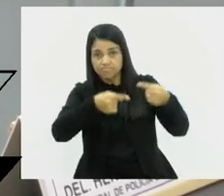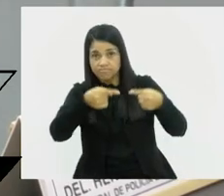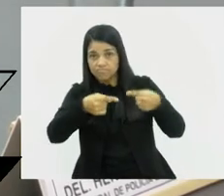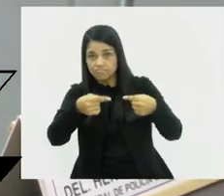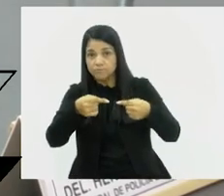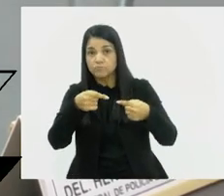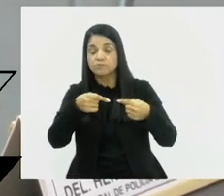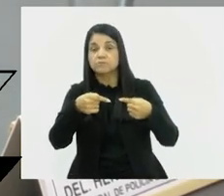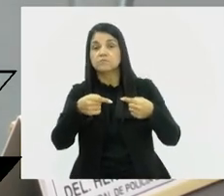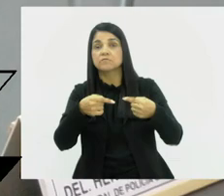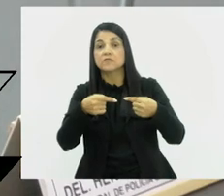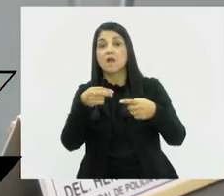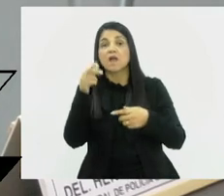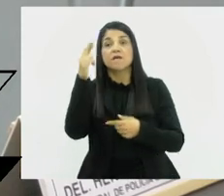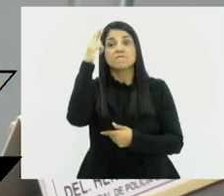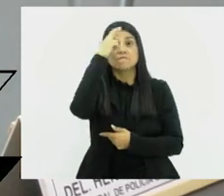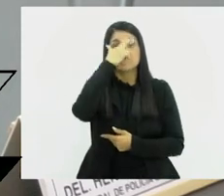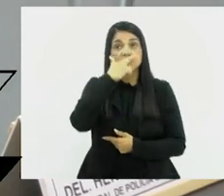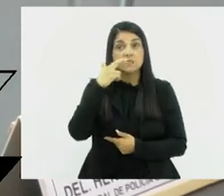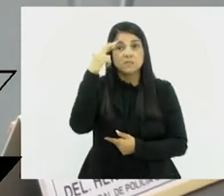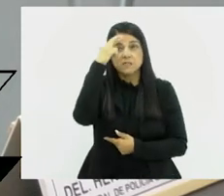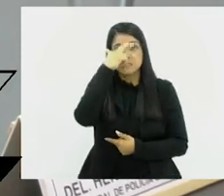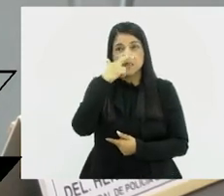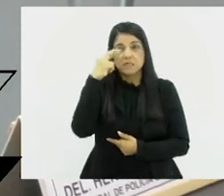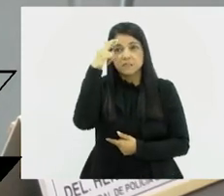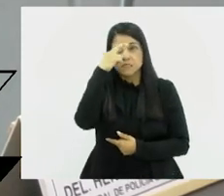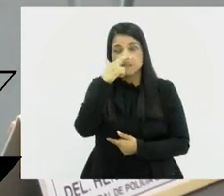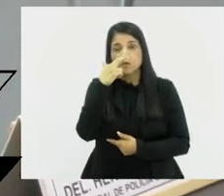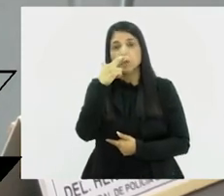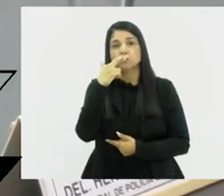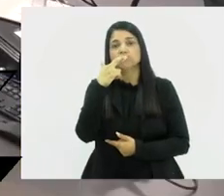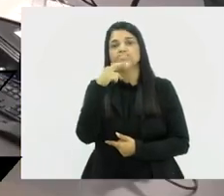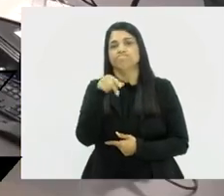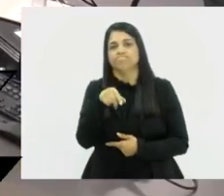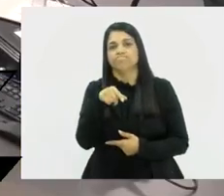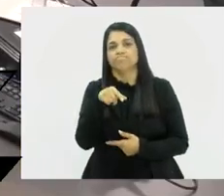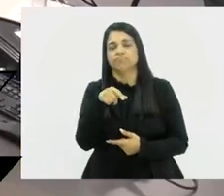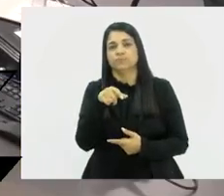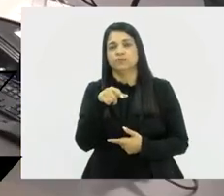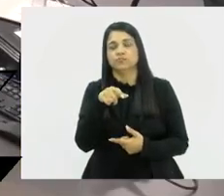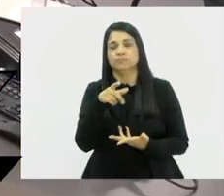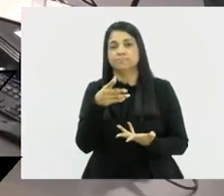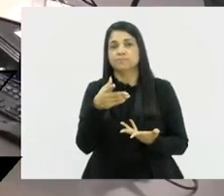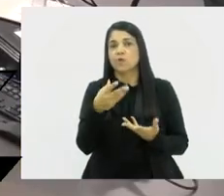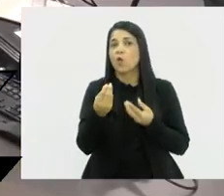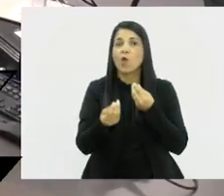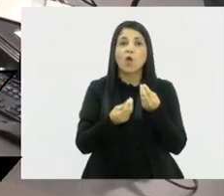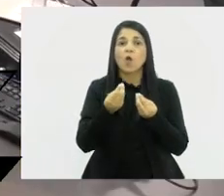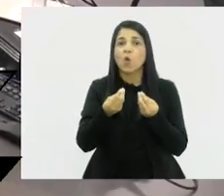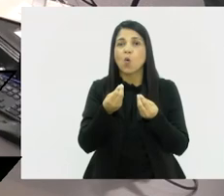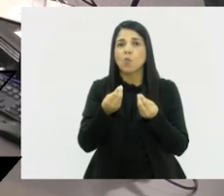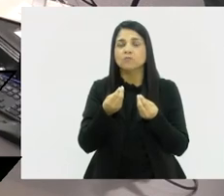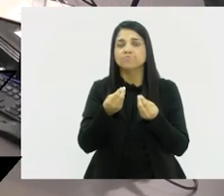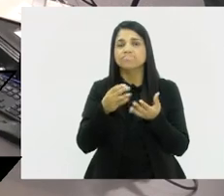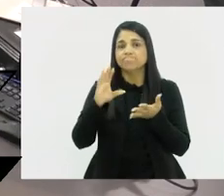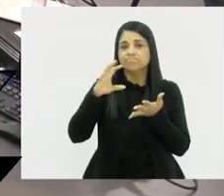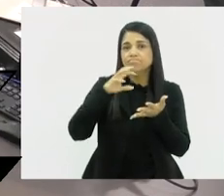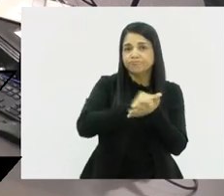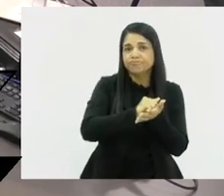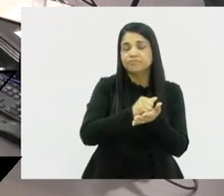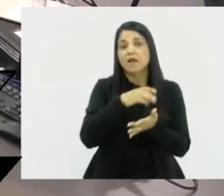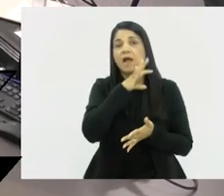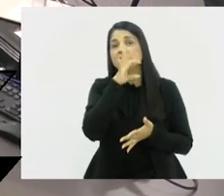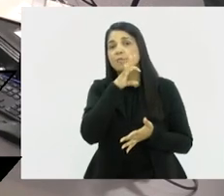tem a questão da fiscalização, né, e de nós credenciarmos esses animais. Como que isso vai ser feito nas áreas